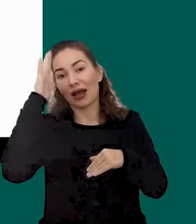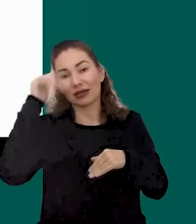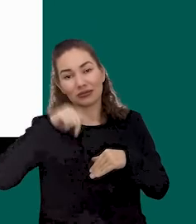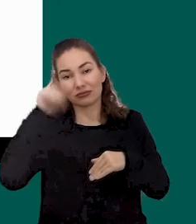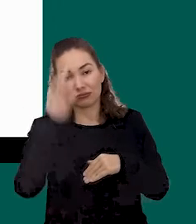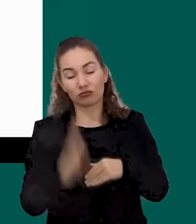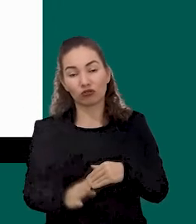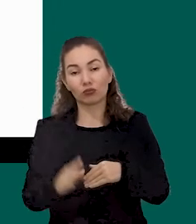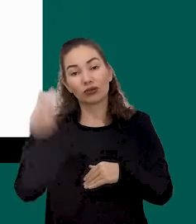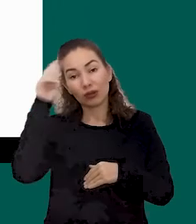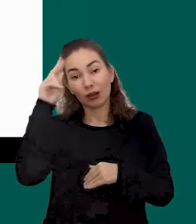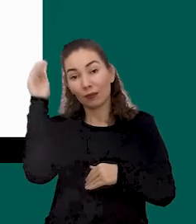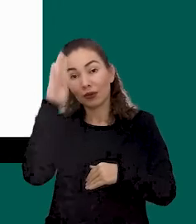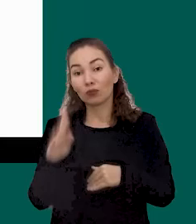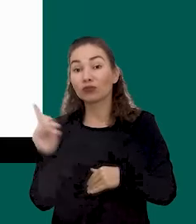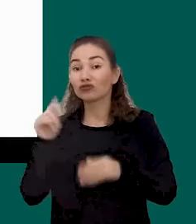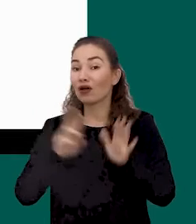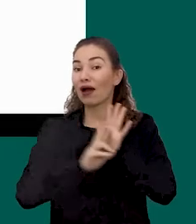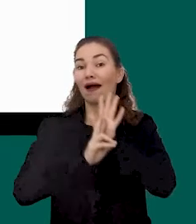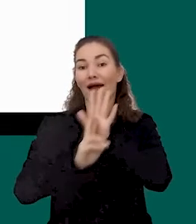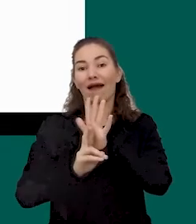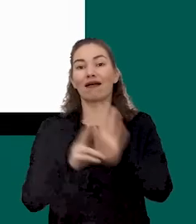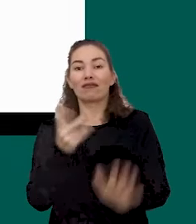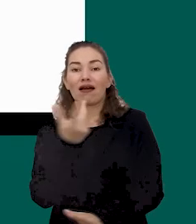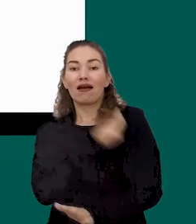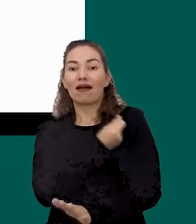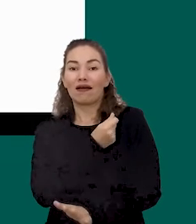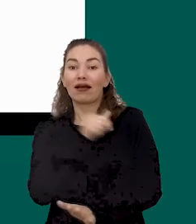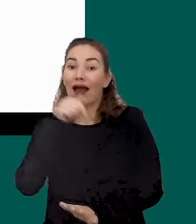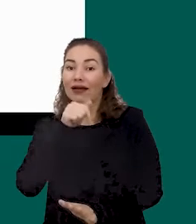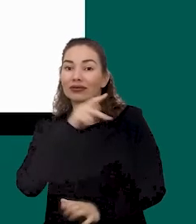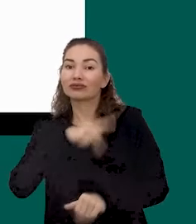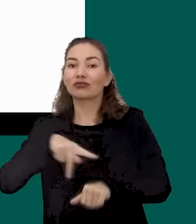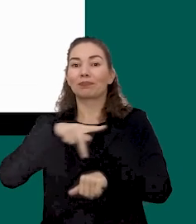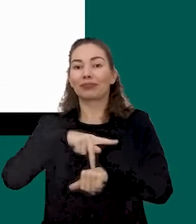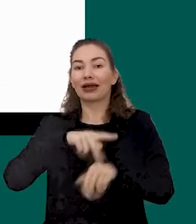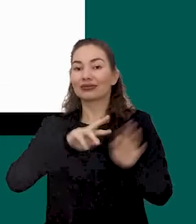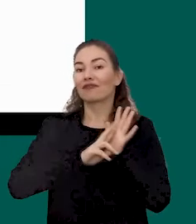o Brasil sempre foi uma referência em imunização no nosso país, né?